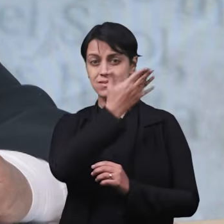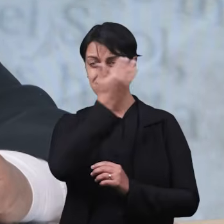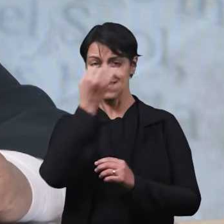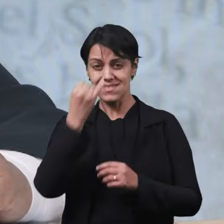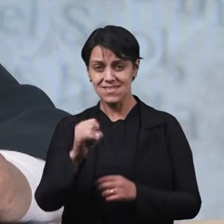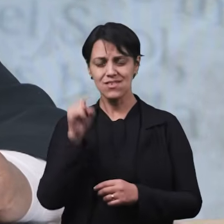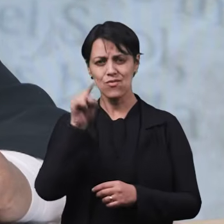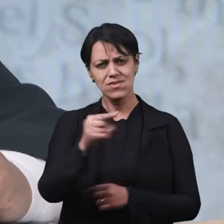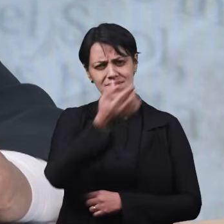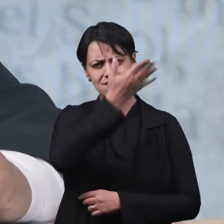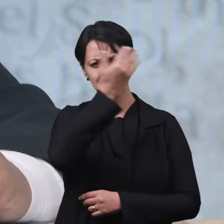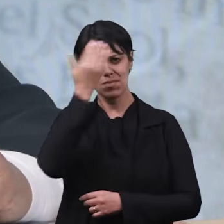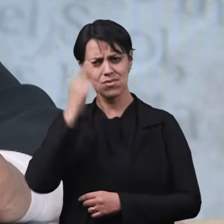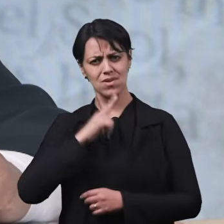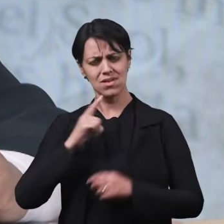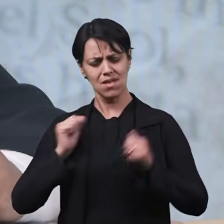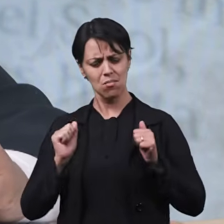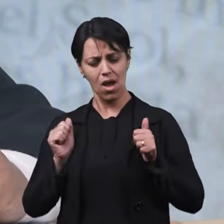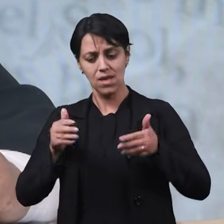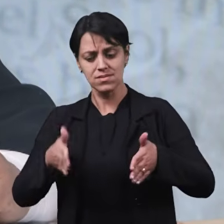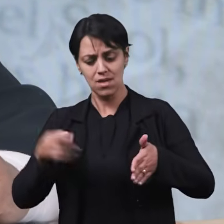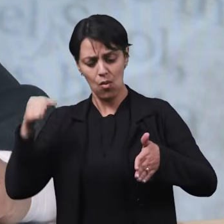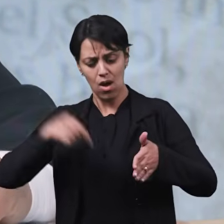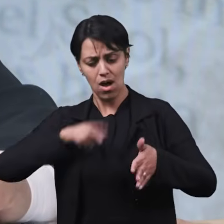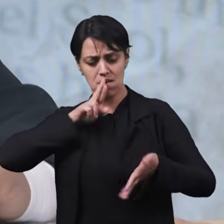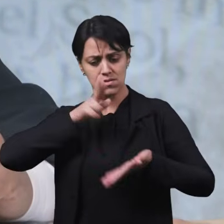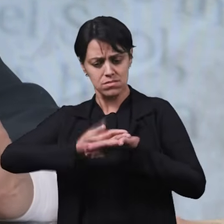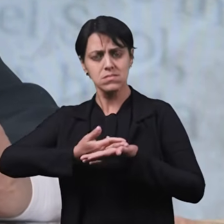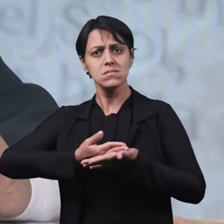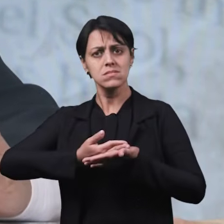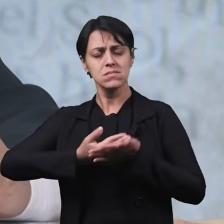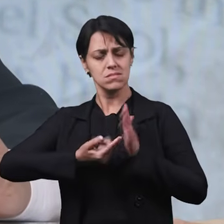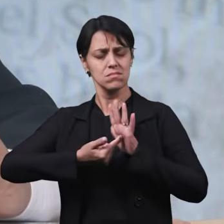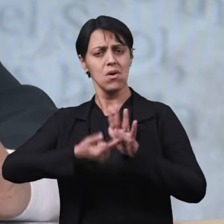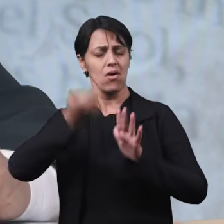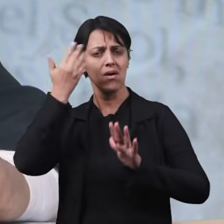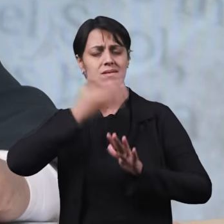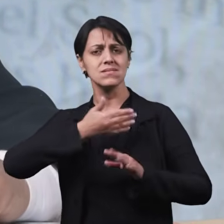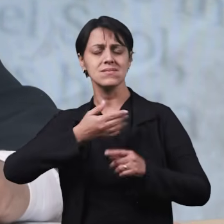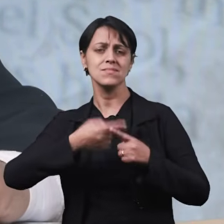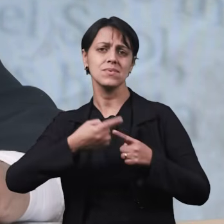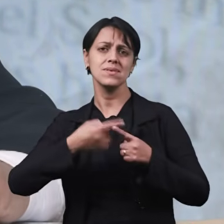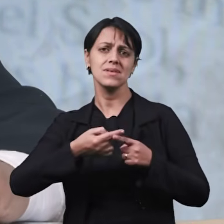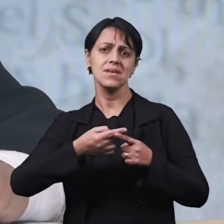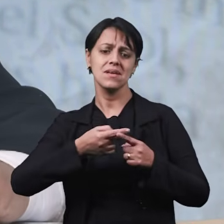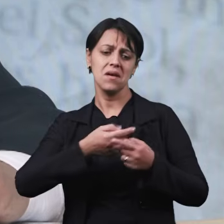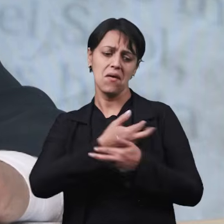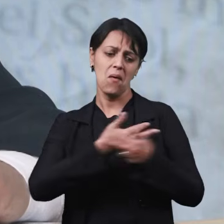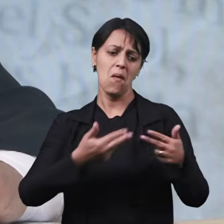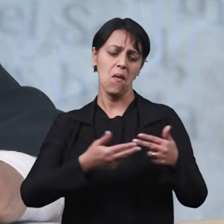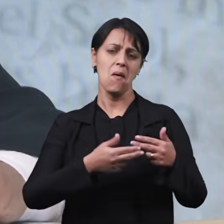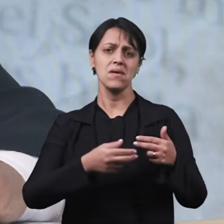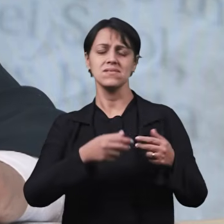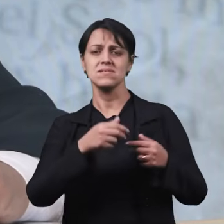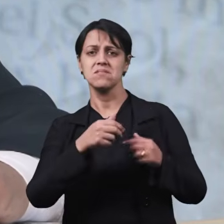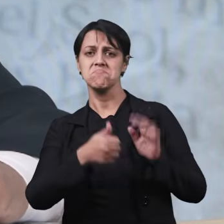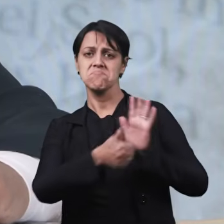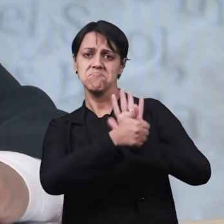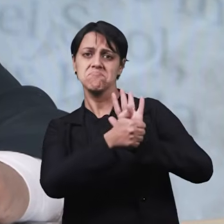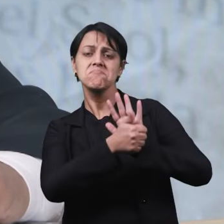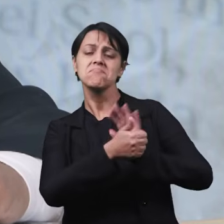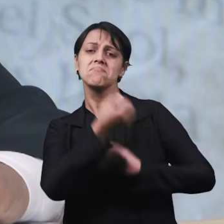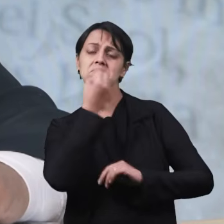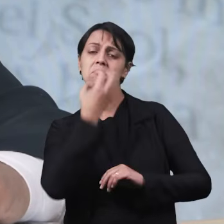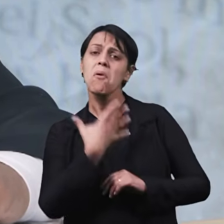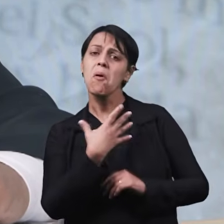dia a dia, na nossa vida, trazendo resultados. Tanto o resultado positivo de quando você vive dentro